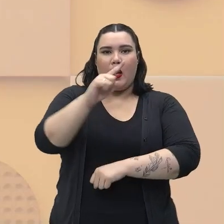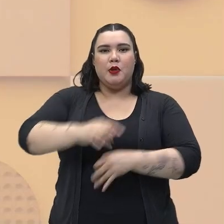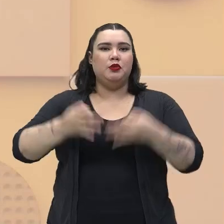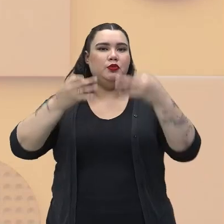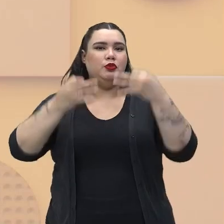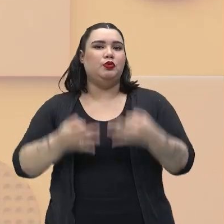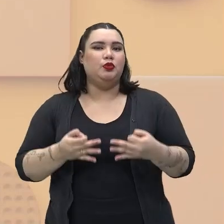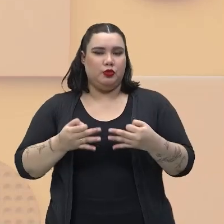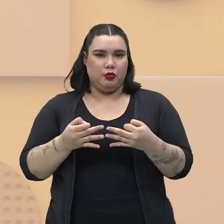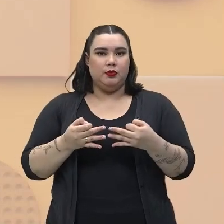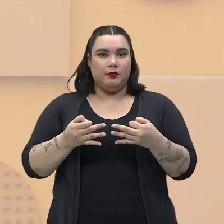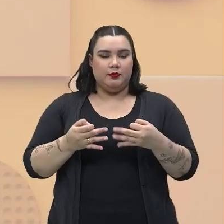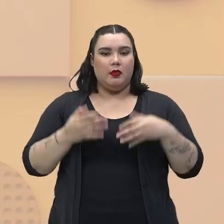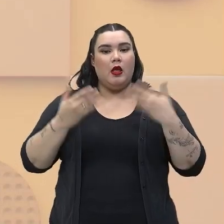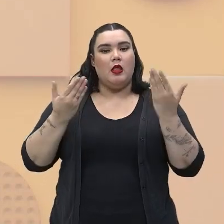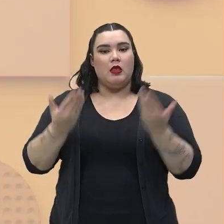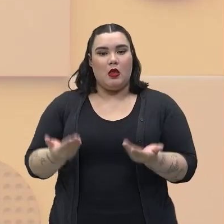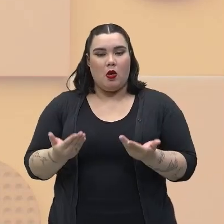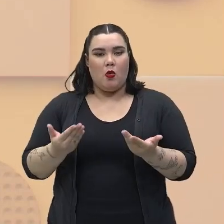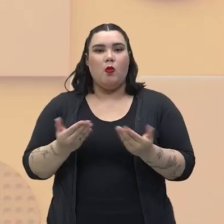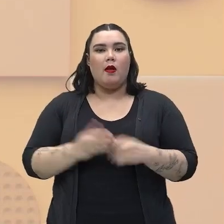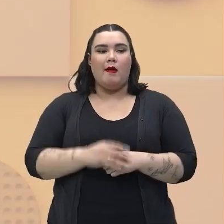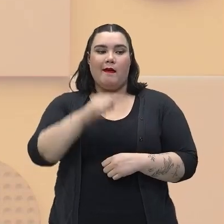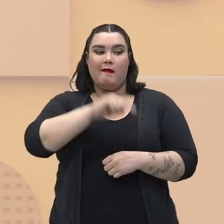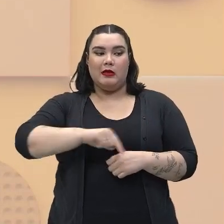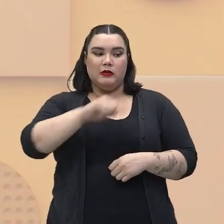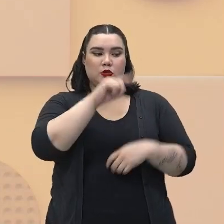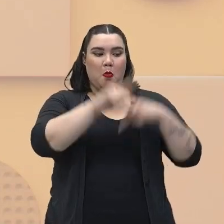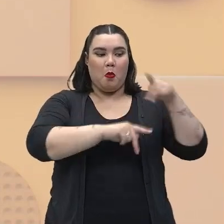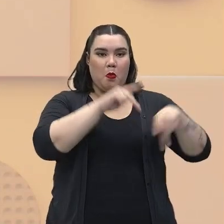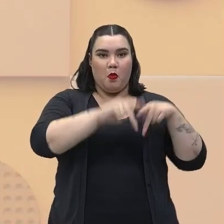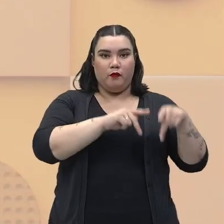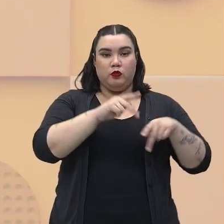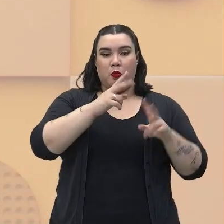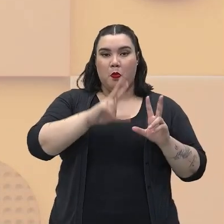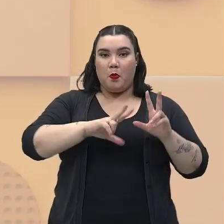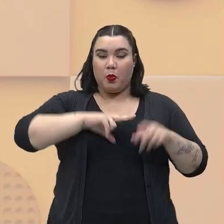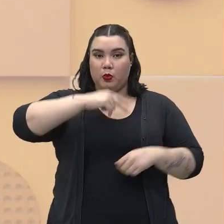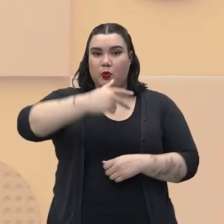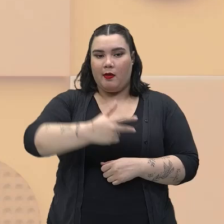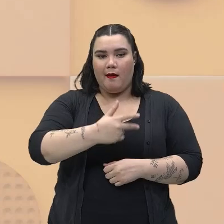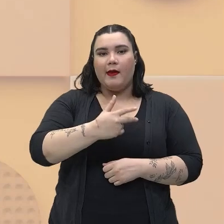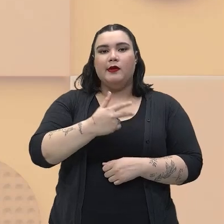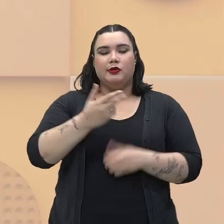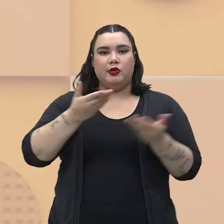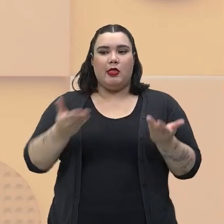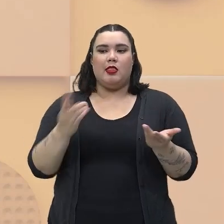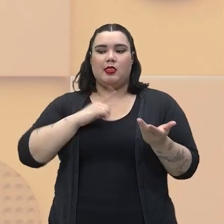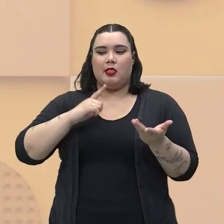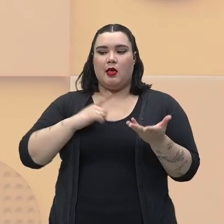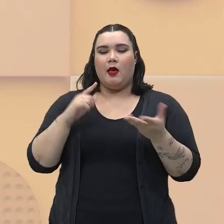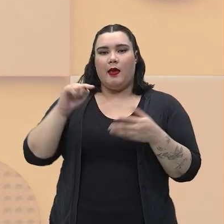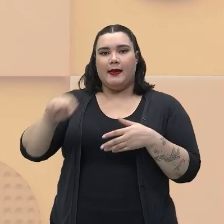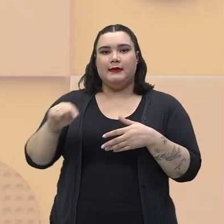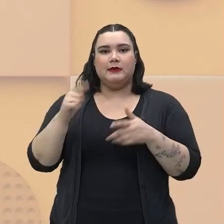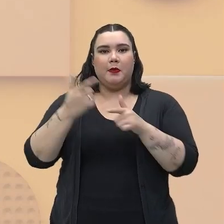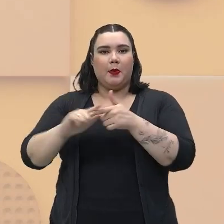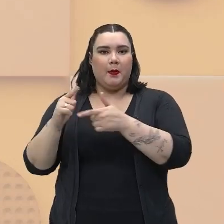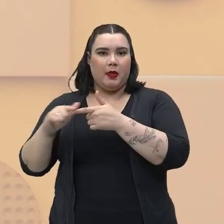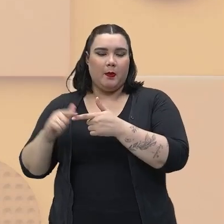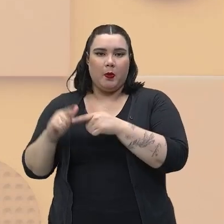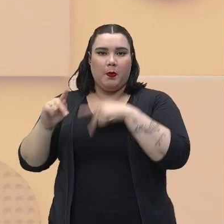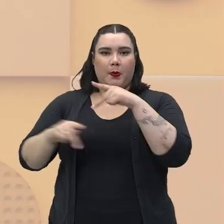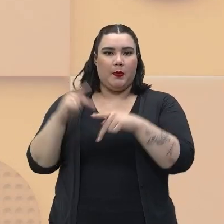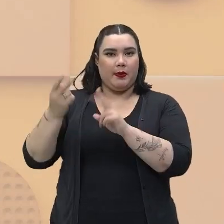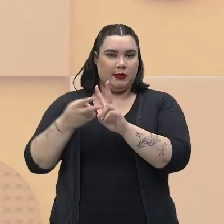colonos costumavam lidar com a presença do indígena. Como assim, professor, guerra justa? Bem, durante o Brasil colônia houve muito